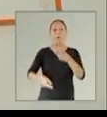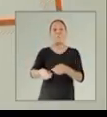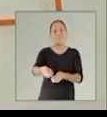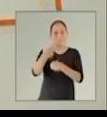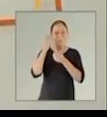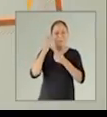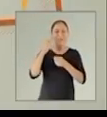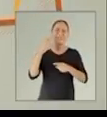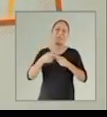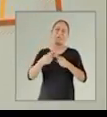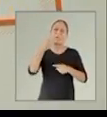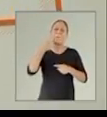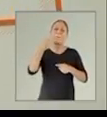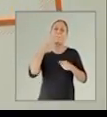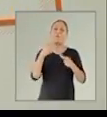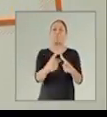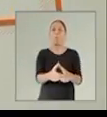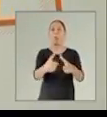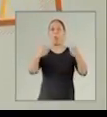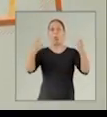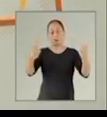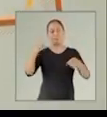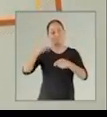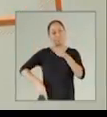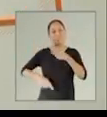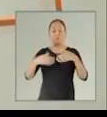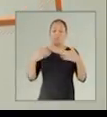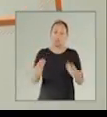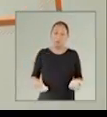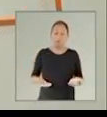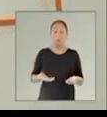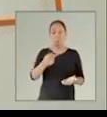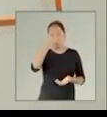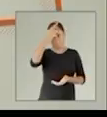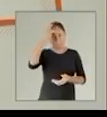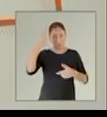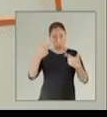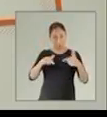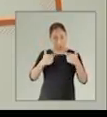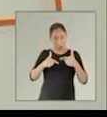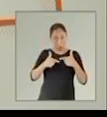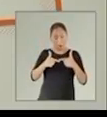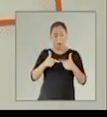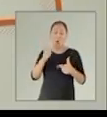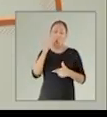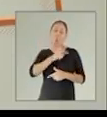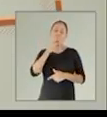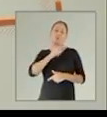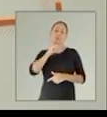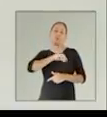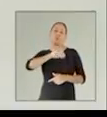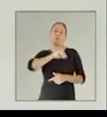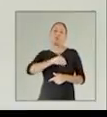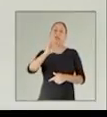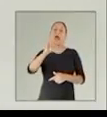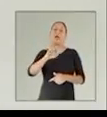a reprodução da espécie. Ou seja, é um salário mínimo que o pescador recebe no período em que é impedido de trabalhar. Antes das novas